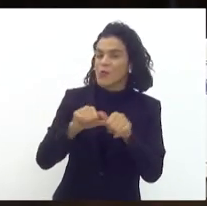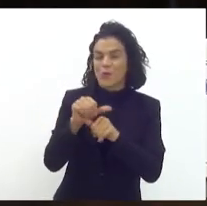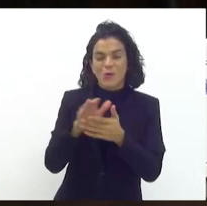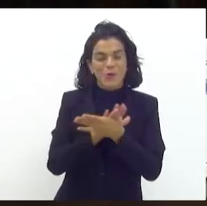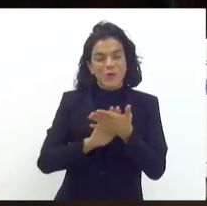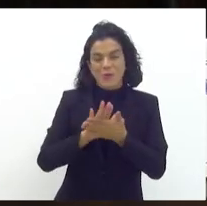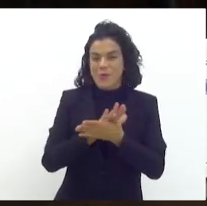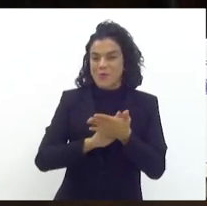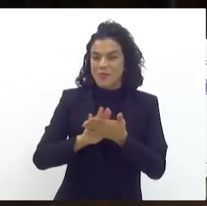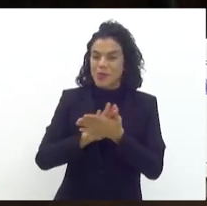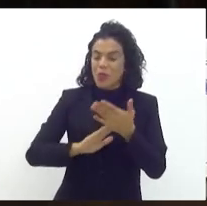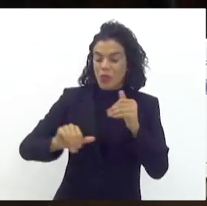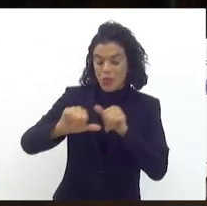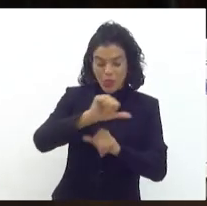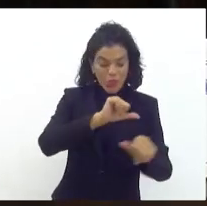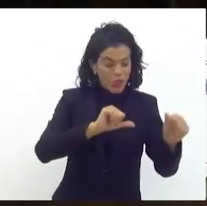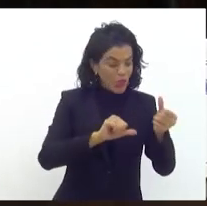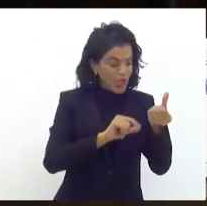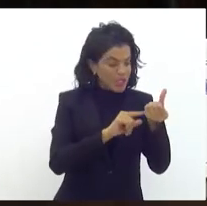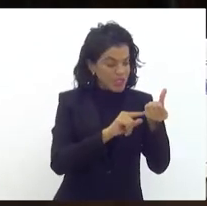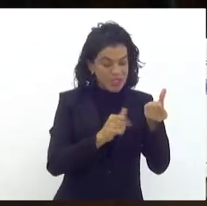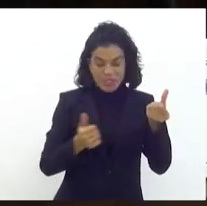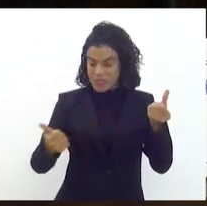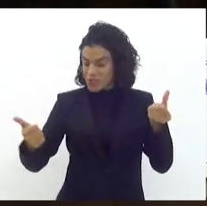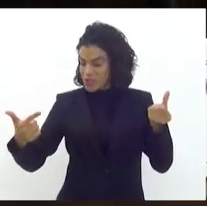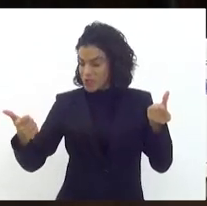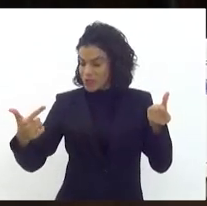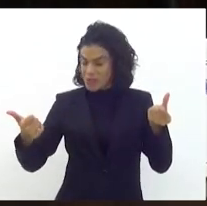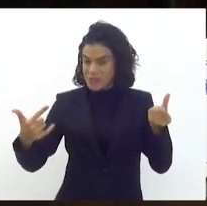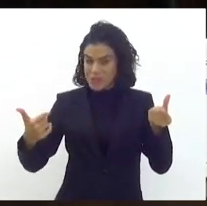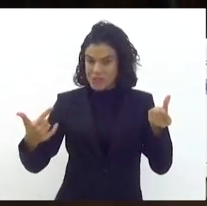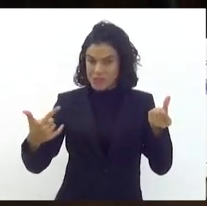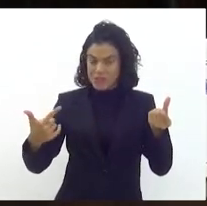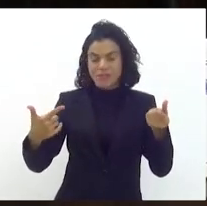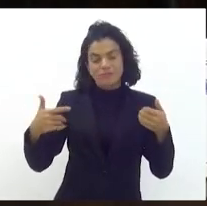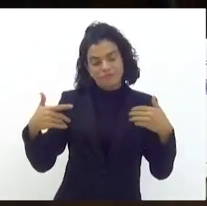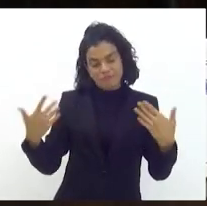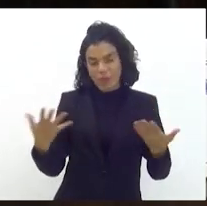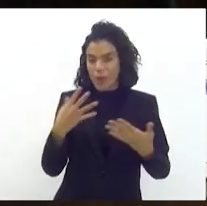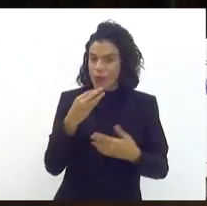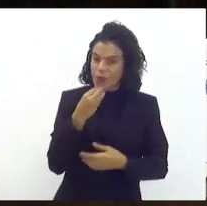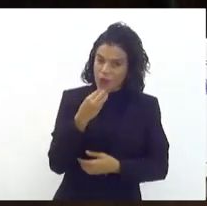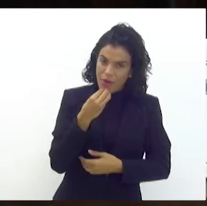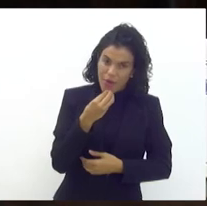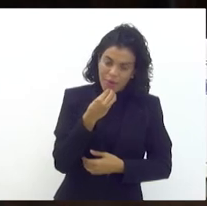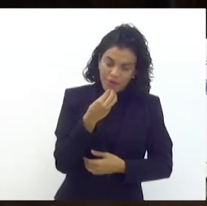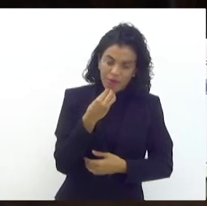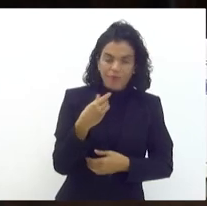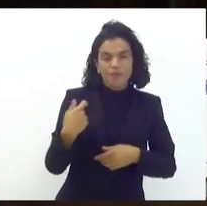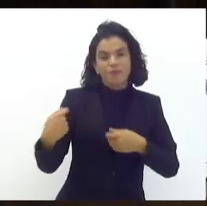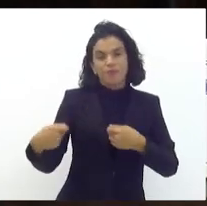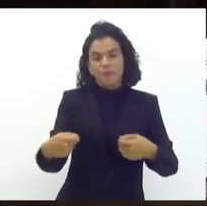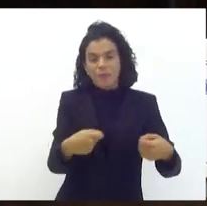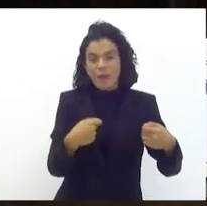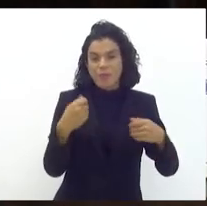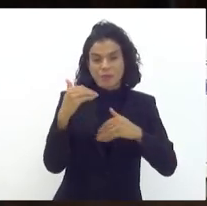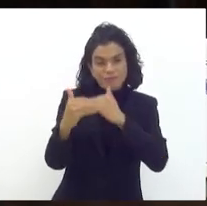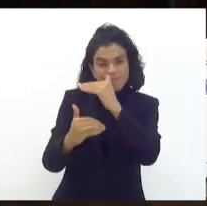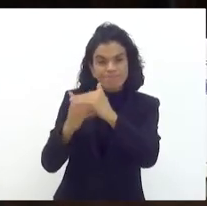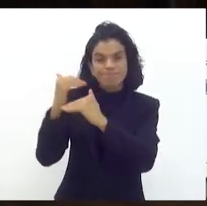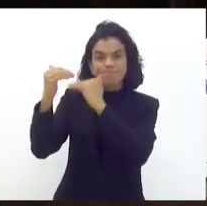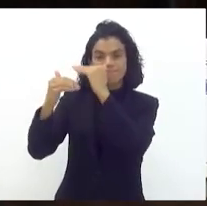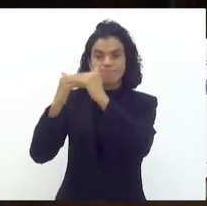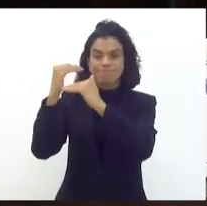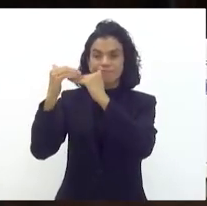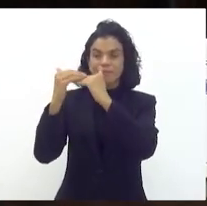fala né é trocar seis por meia dúzia então obviamente que eu acho que precisa avançar um pouco mais